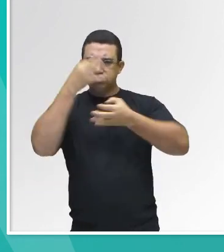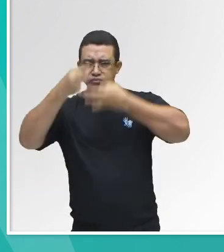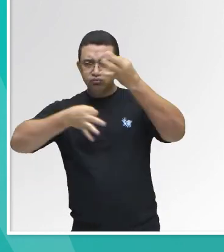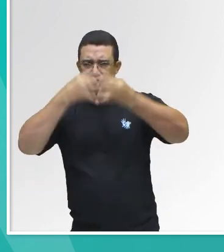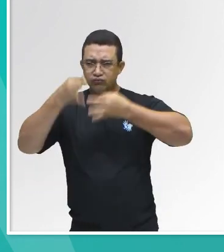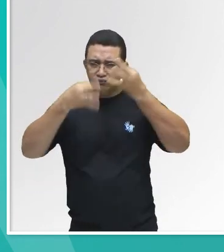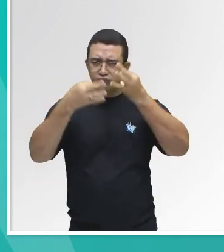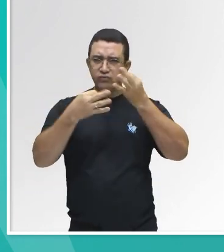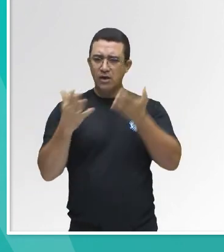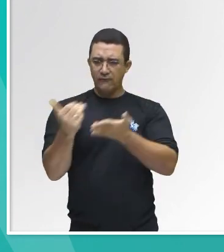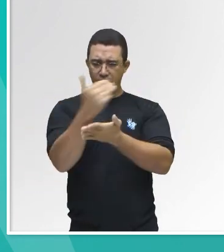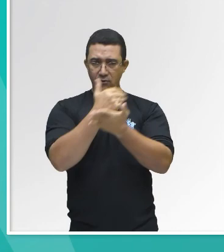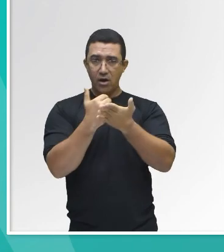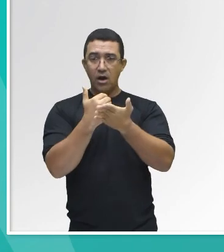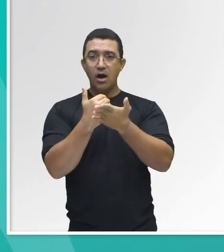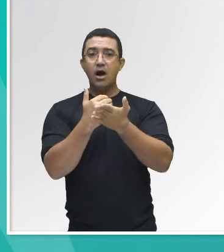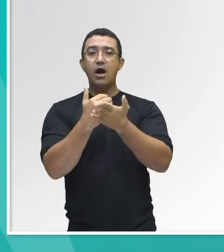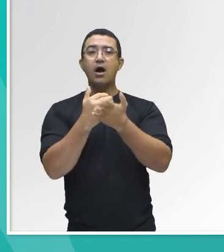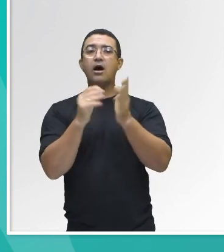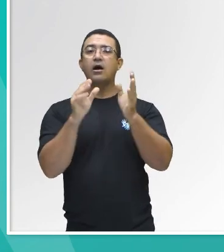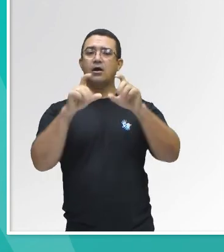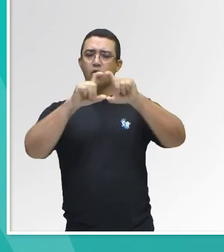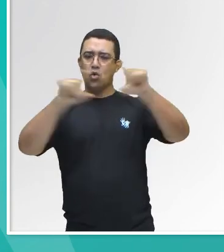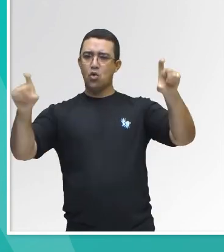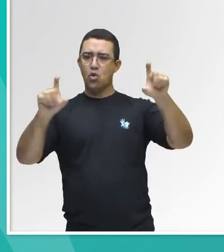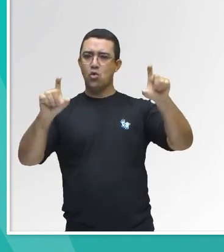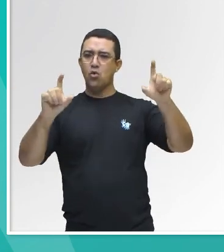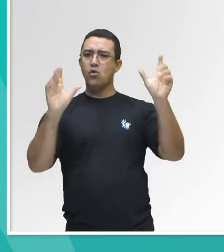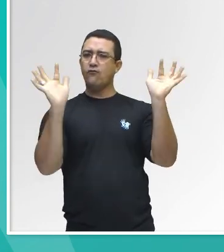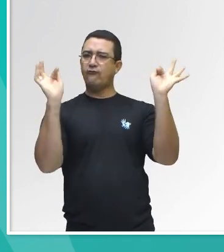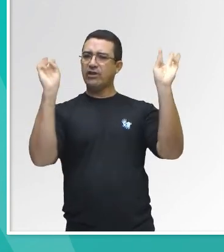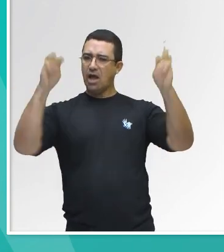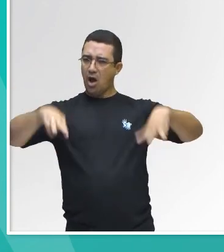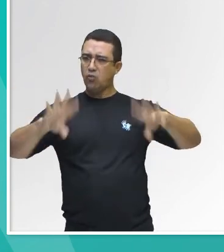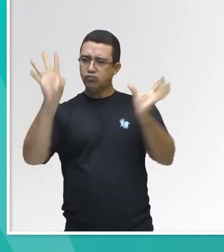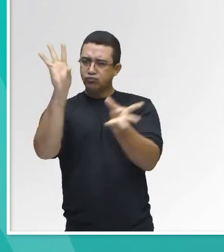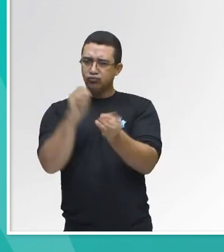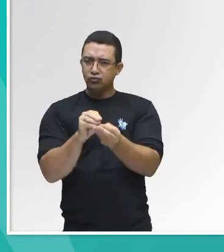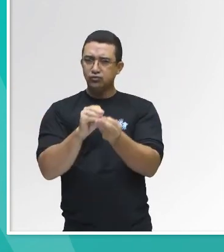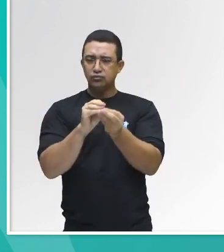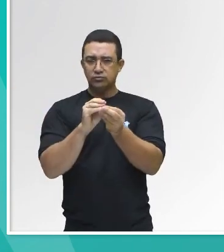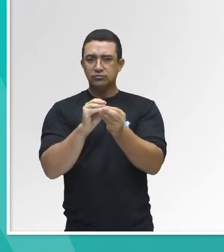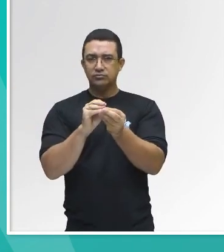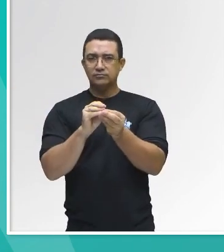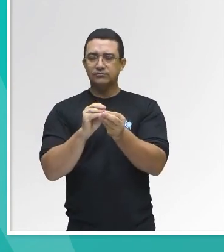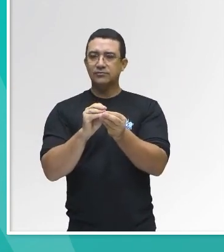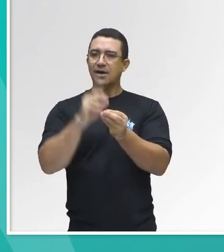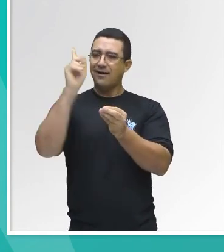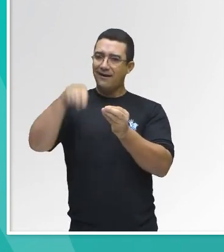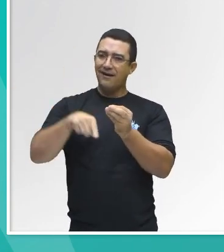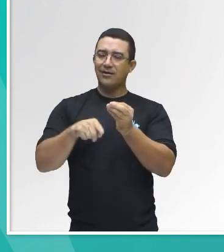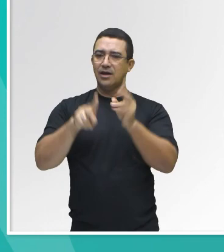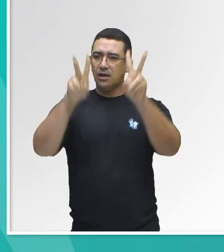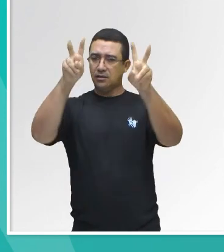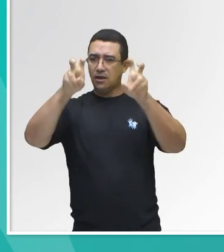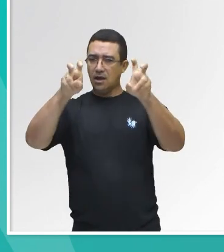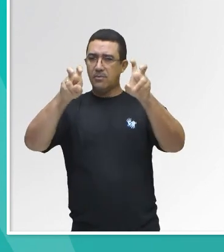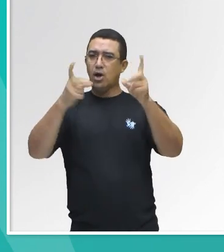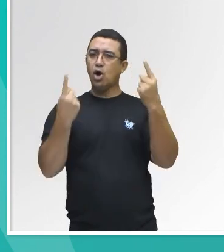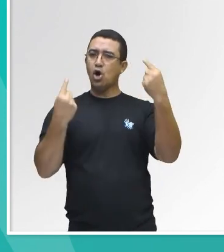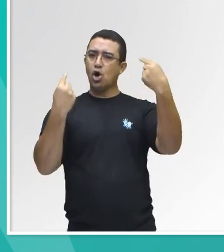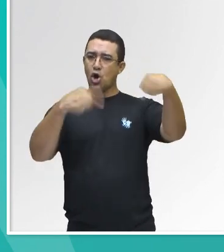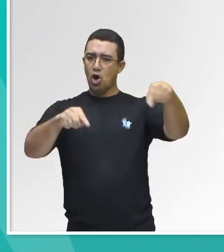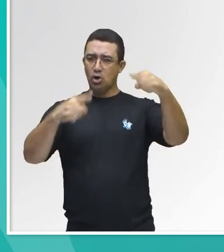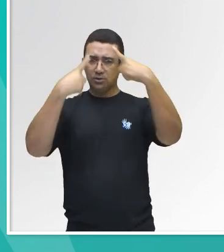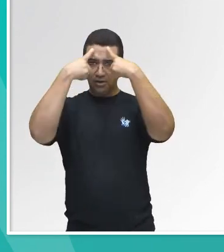dados, ele fecha, né? Porque o caso aqui desse texto, ele está fazendo uma campanha contra a violência, né? E ele